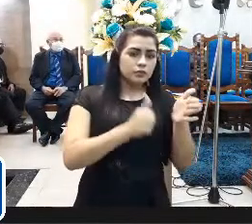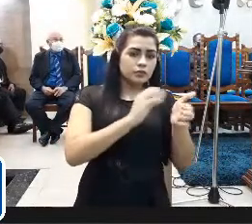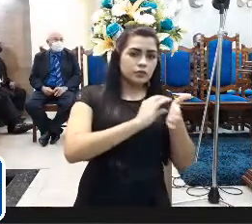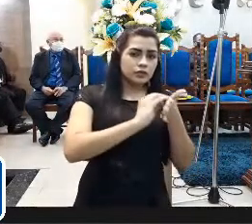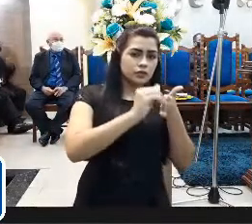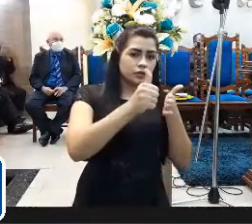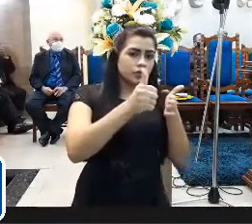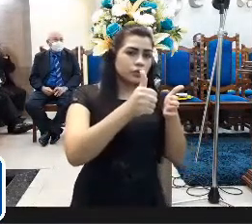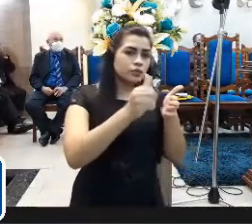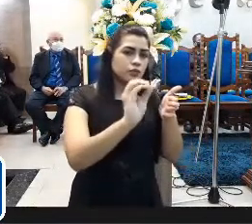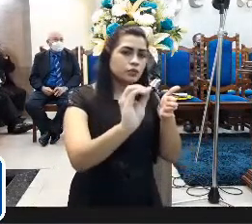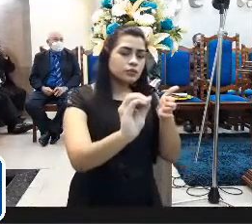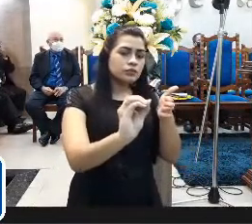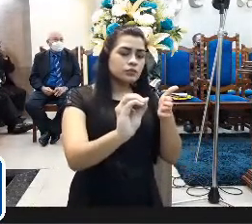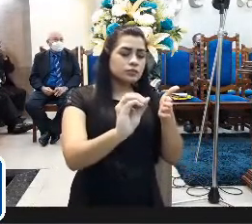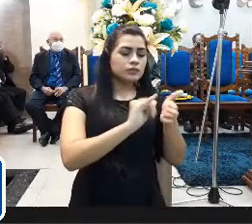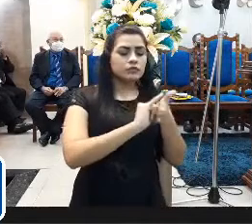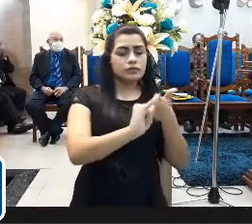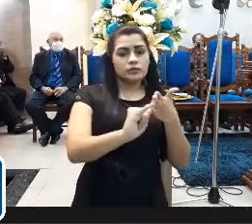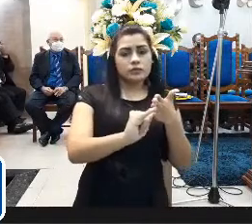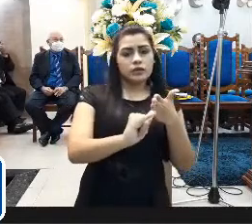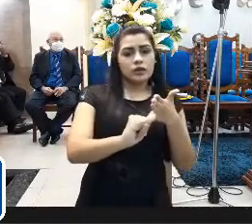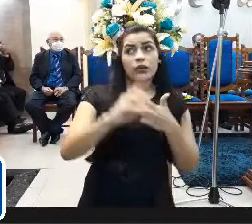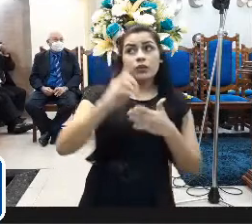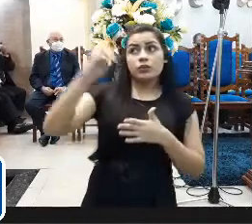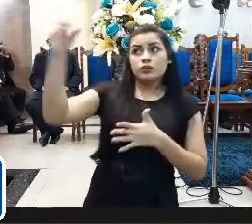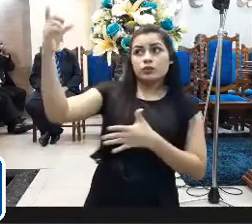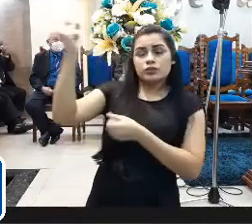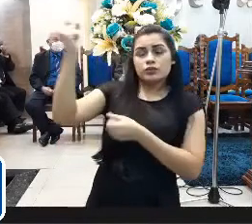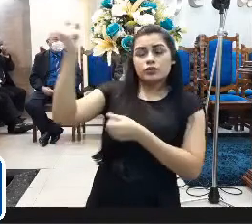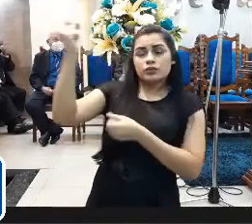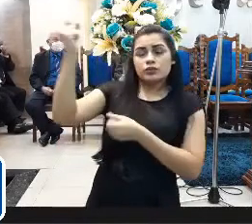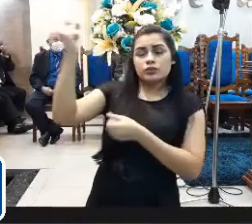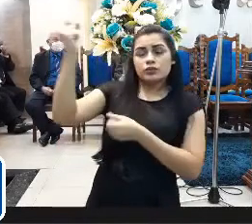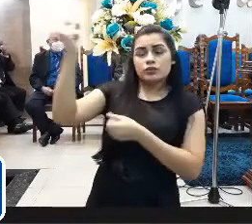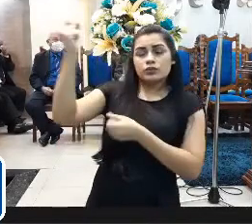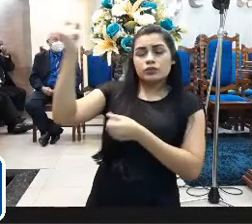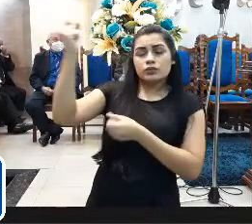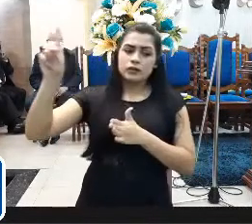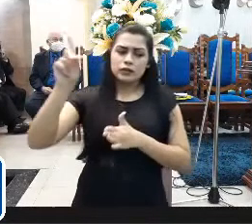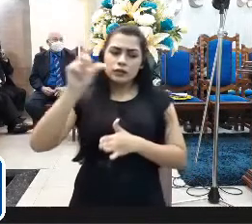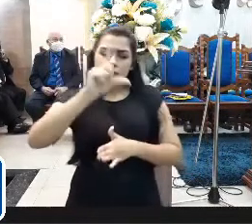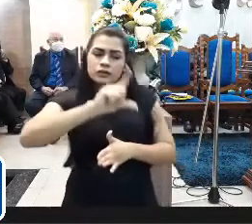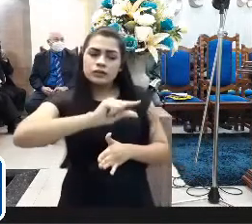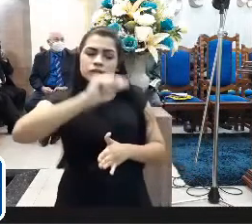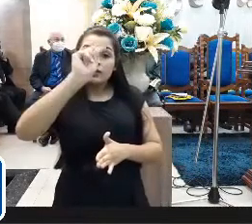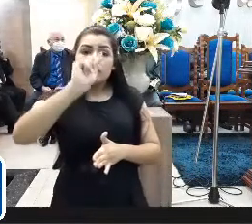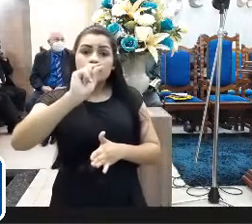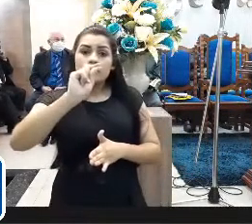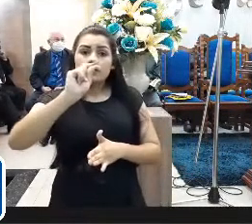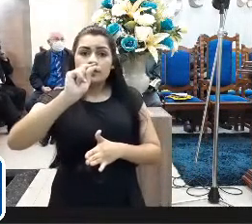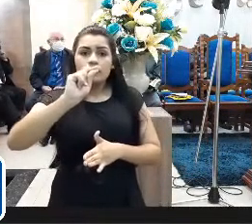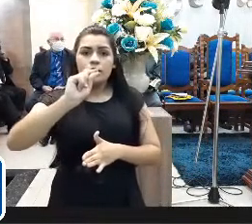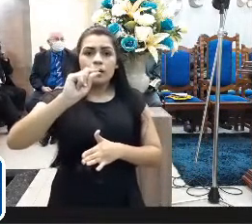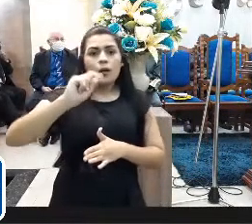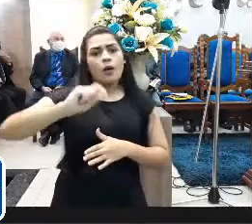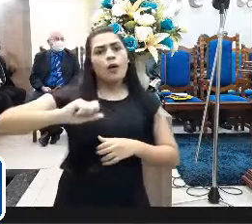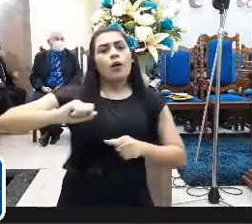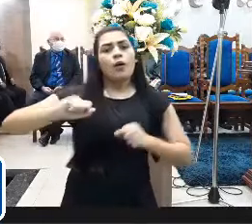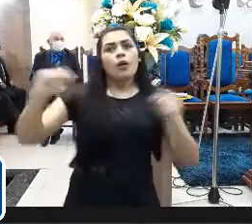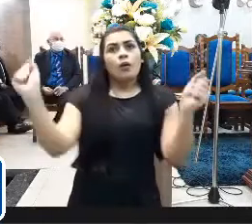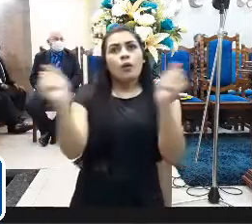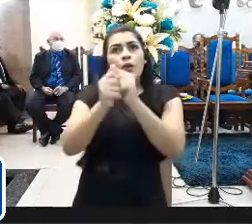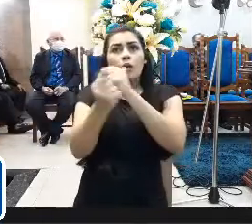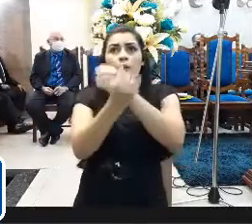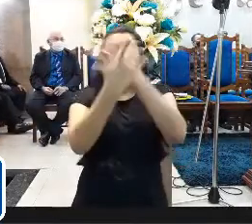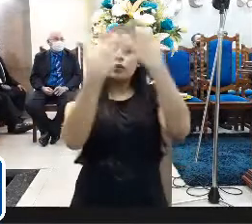toda a graça, que te chamou para a glória eterna em Jesus Cristo,